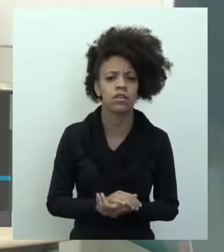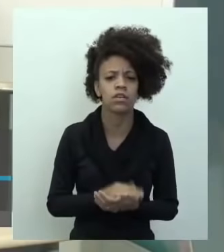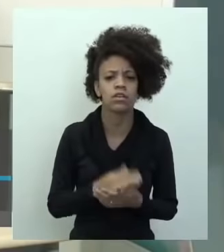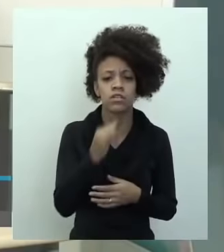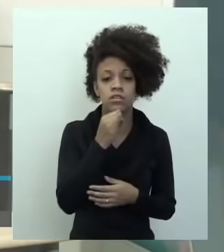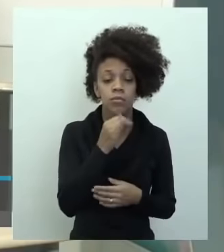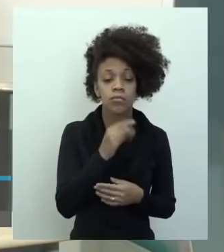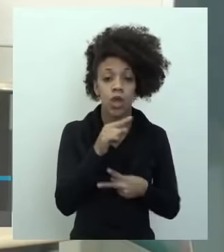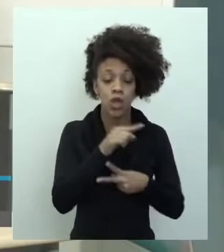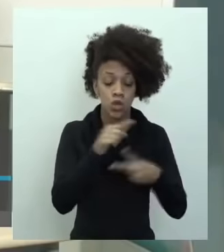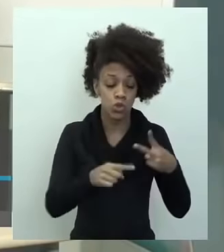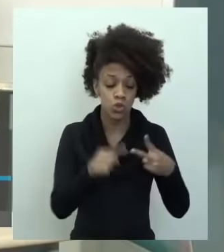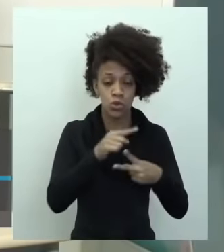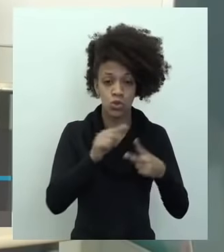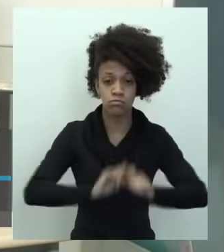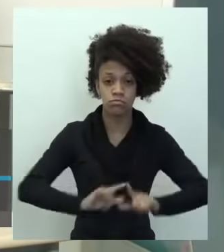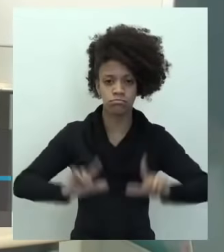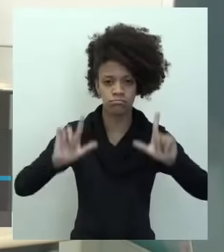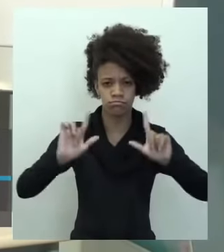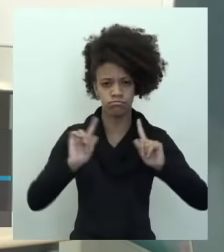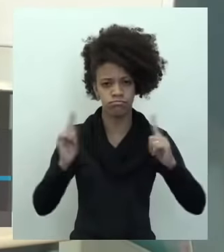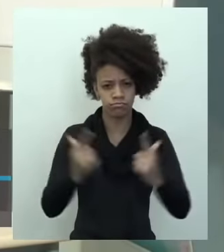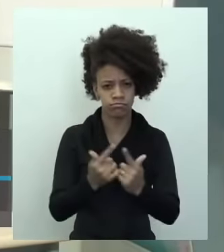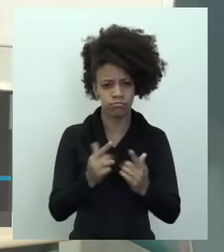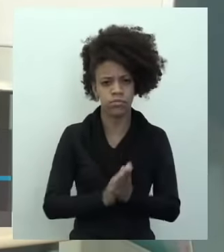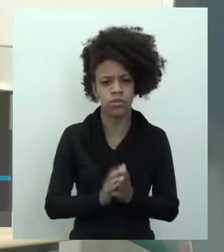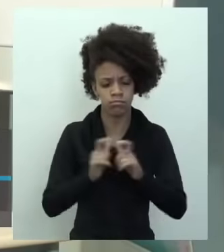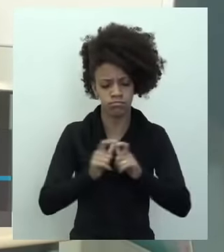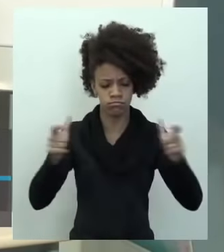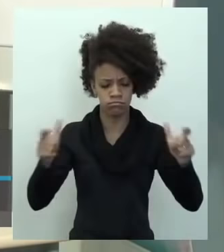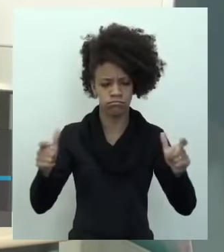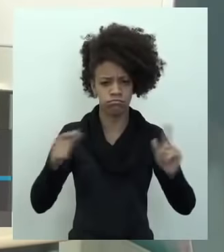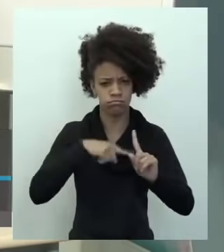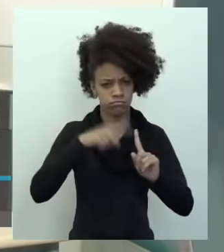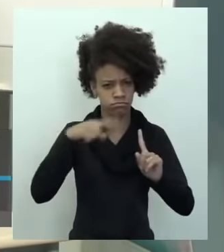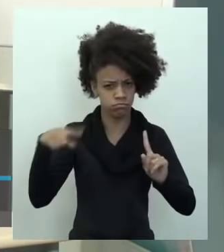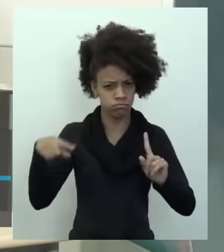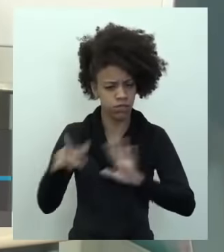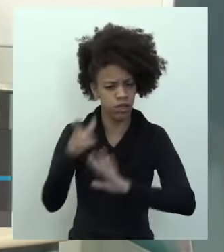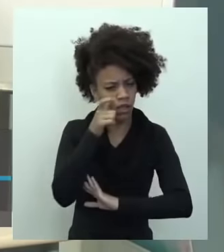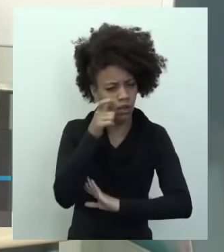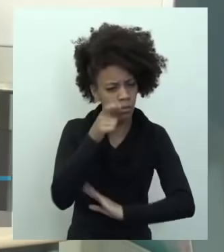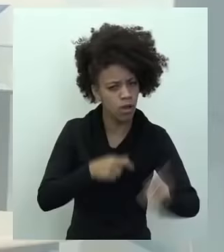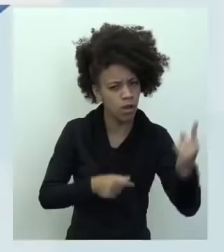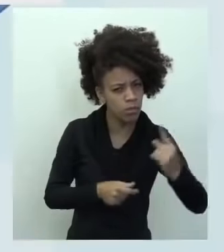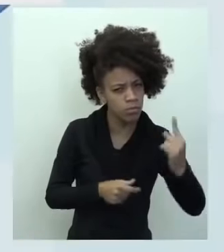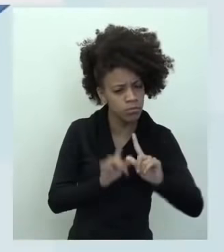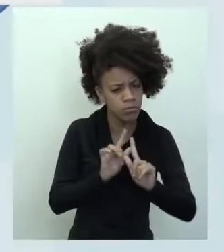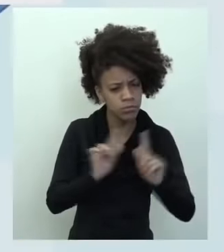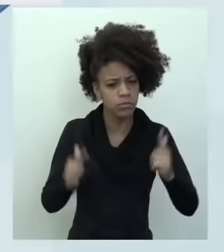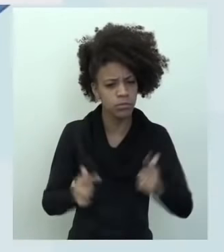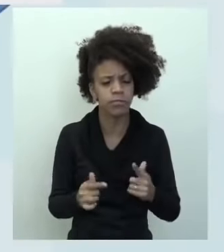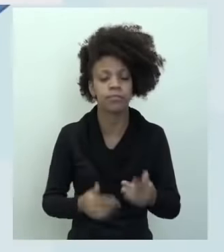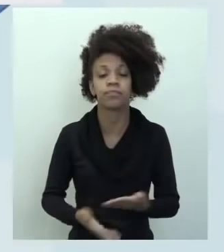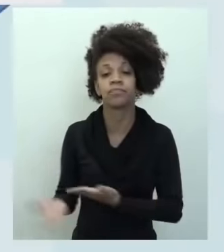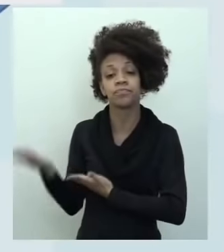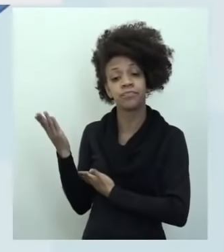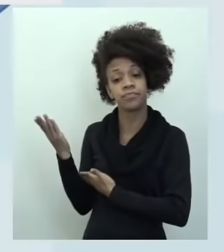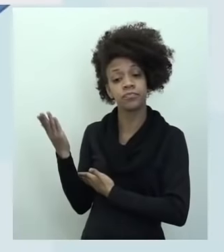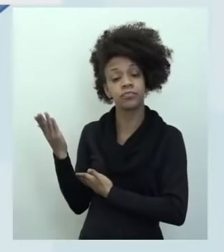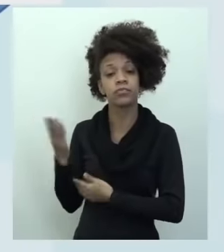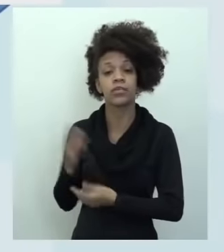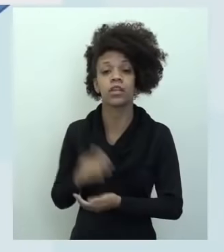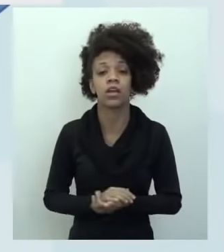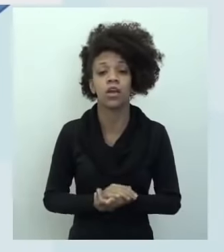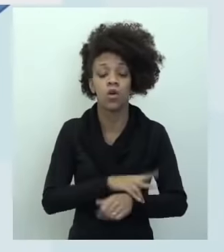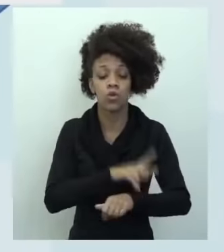trouxe 2 mapas e nesses mapas eu fiz a ampliação da escala. Então acompanhe o primeiro mapa aí. O primeiro mapa ele traz aí os países